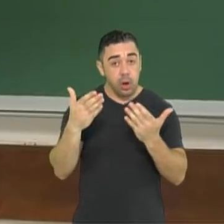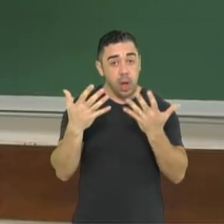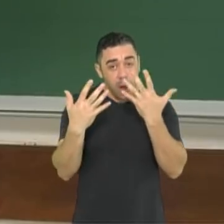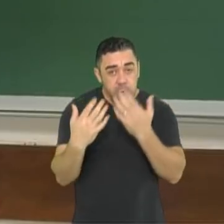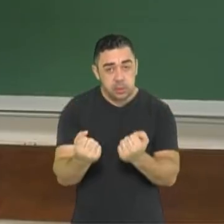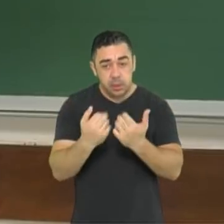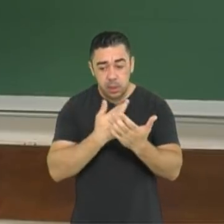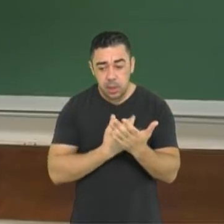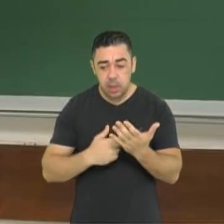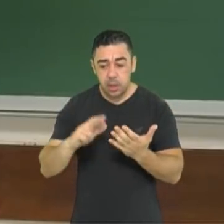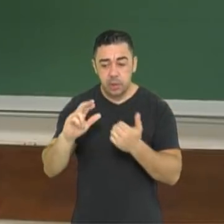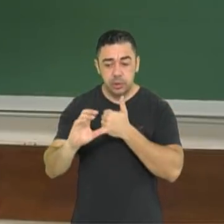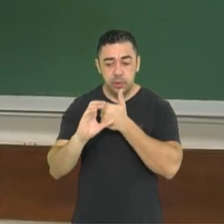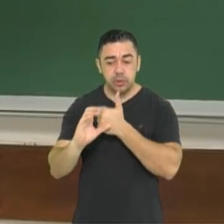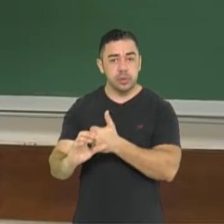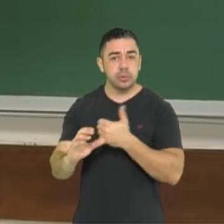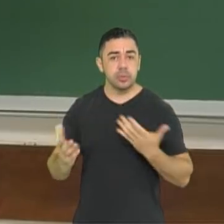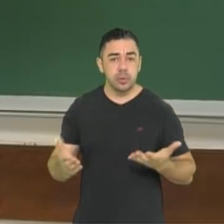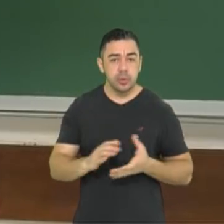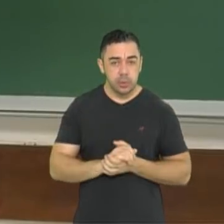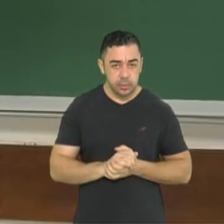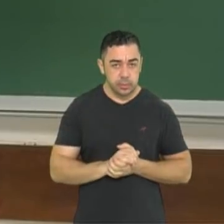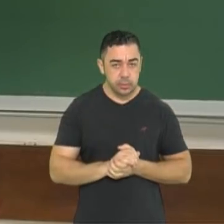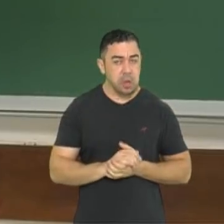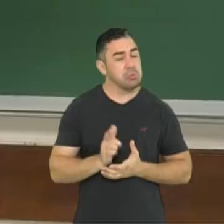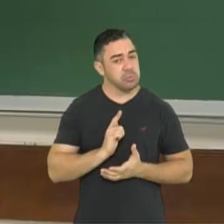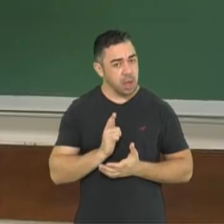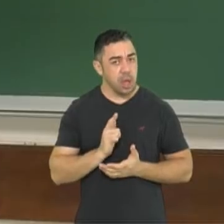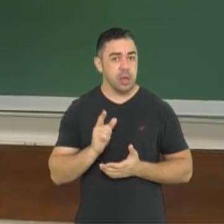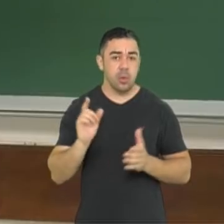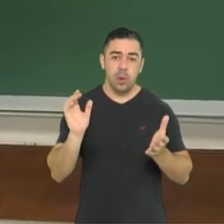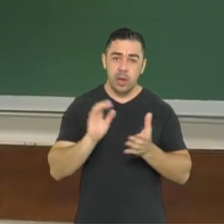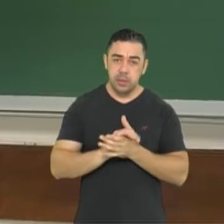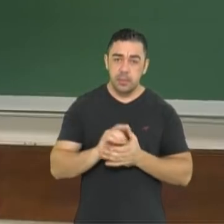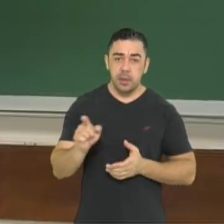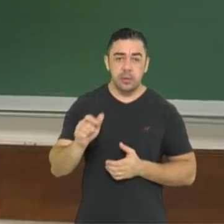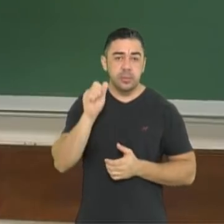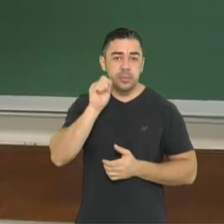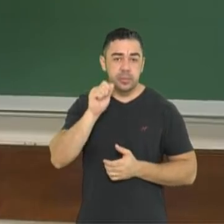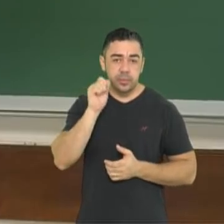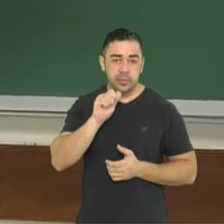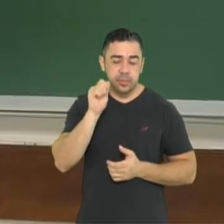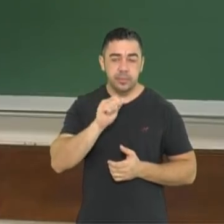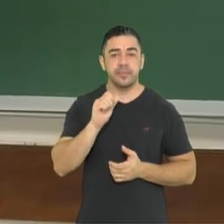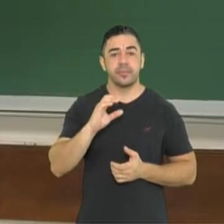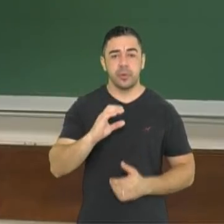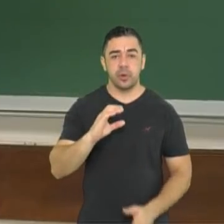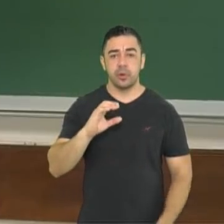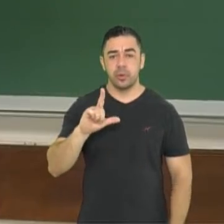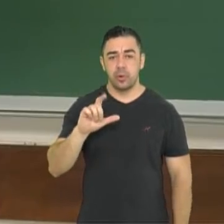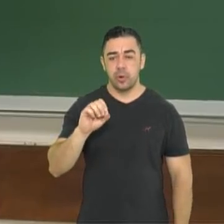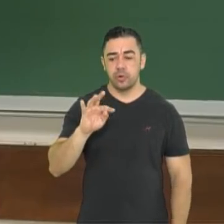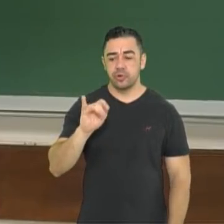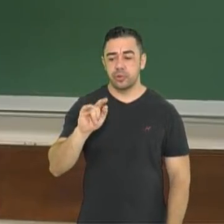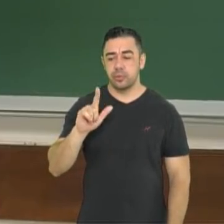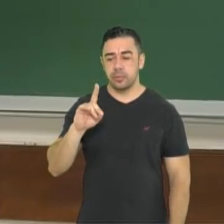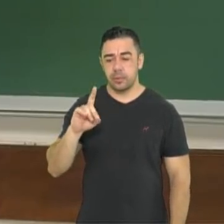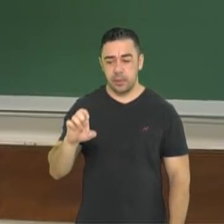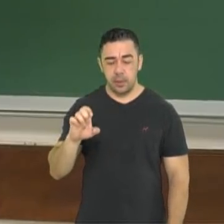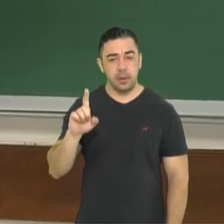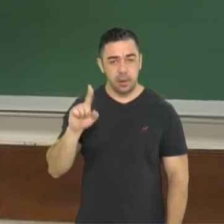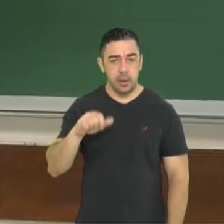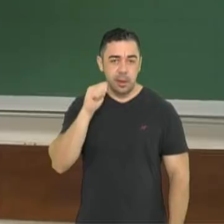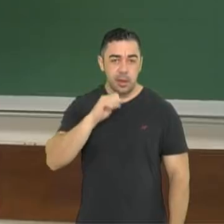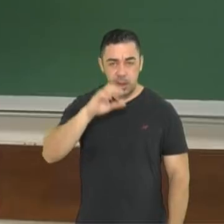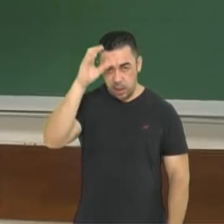que se converte ao cristianismo? Até teve a questão do casamento dele com a rainha Clotilde, de Burgúndia. E daí